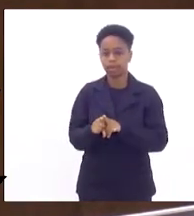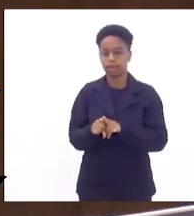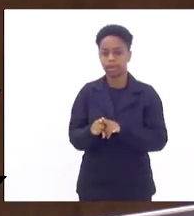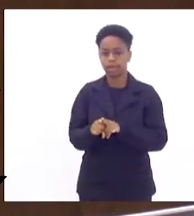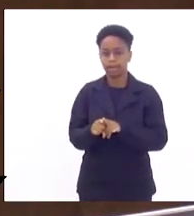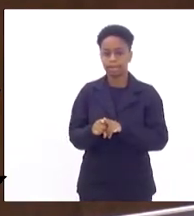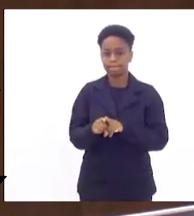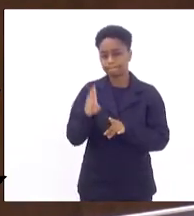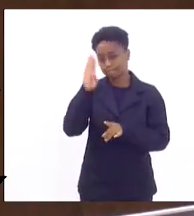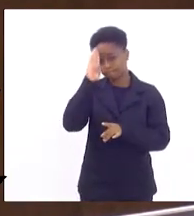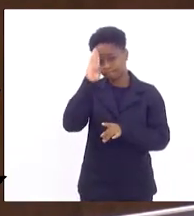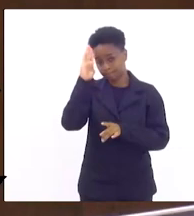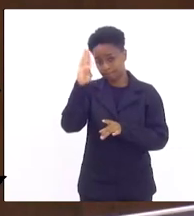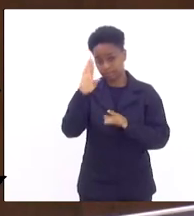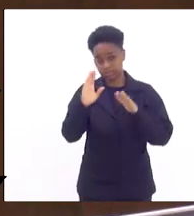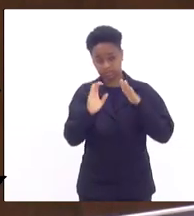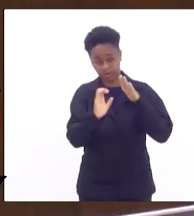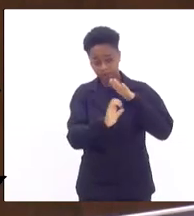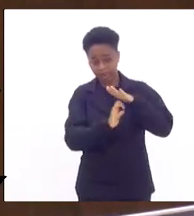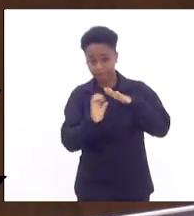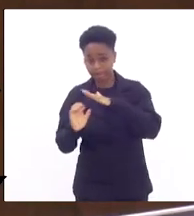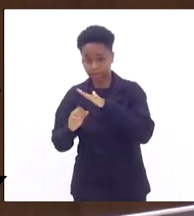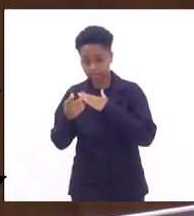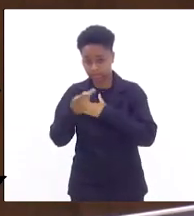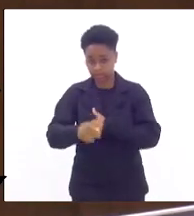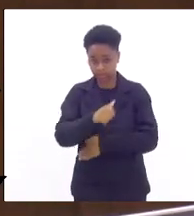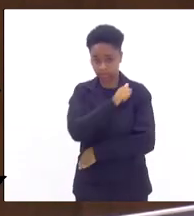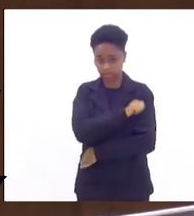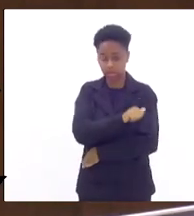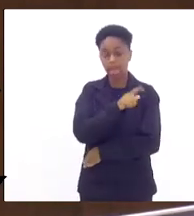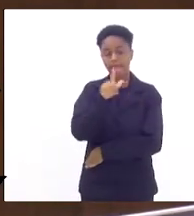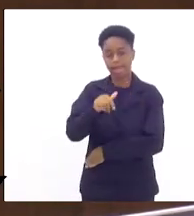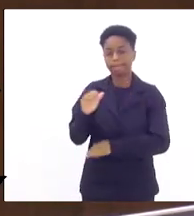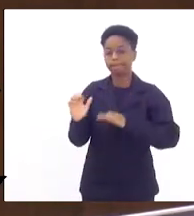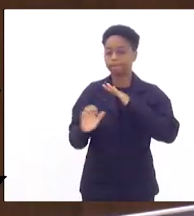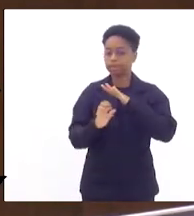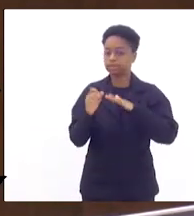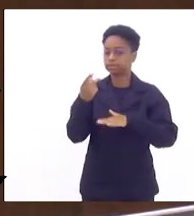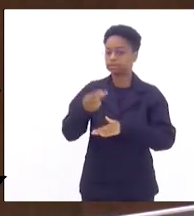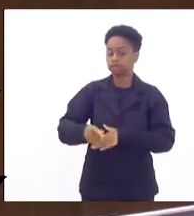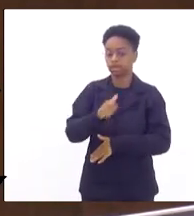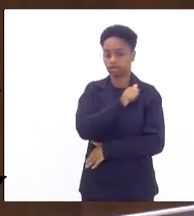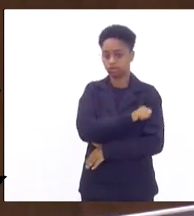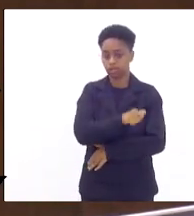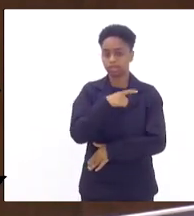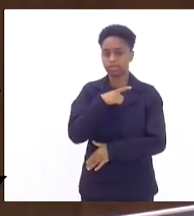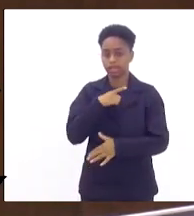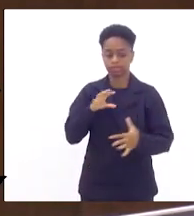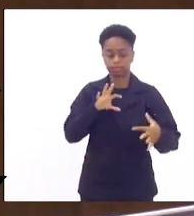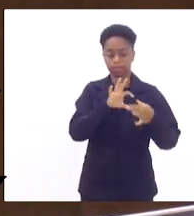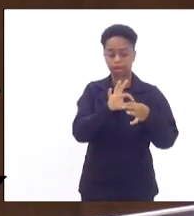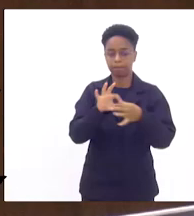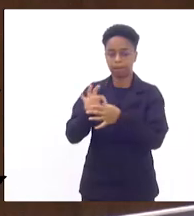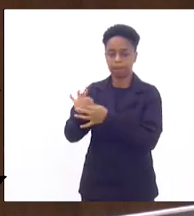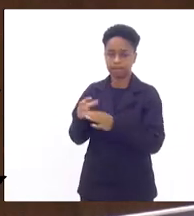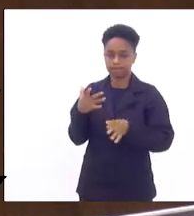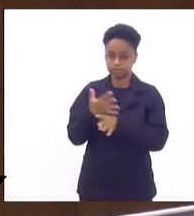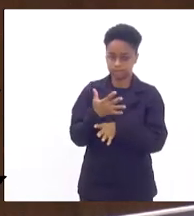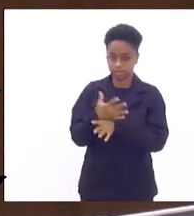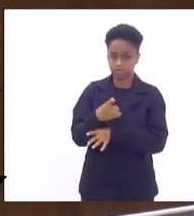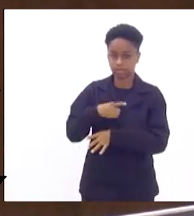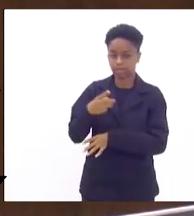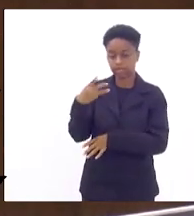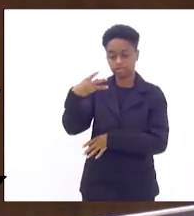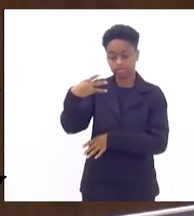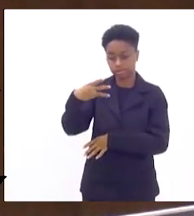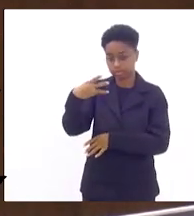no estado do Rio de Janeiro. É uma empresa do Rio de Janeiro e que tem, entre as suas cidades operadas no Rio de Janeiro, as